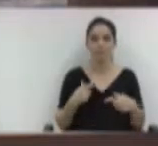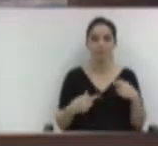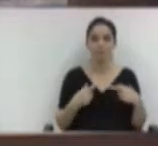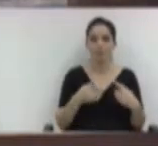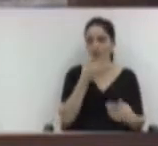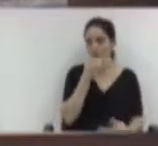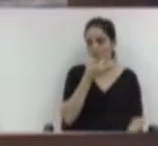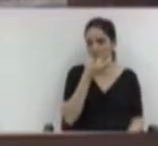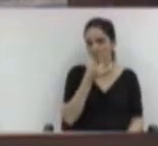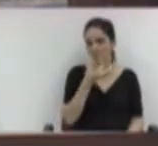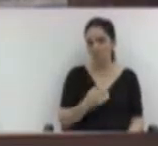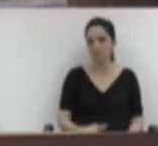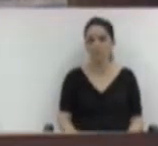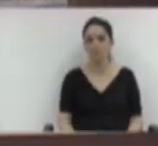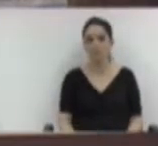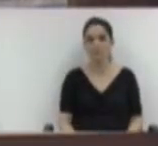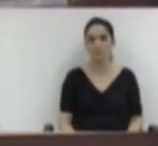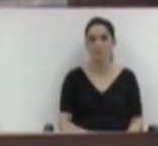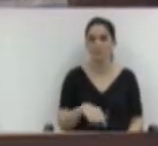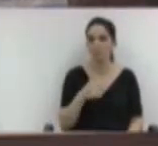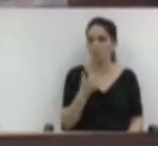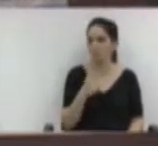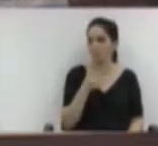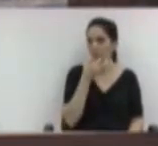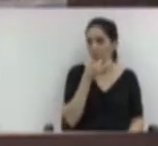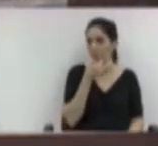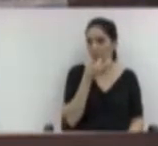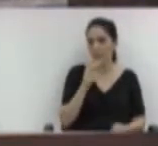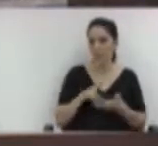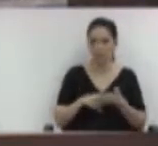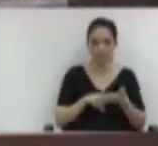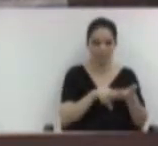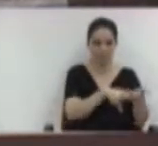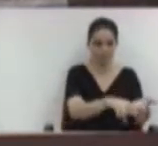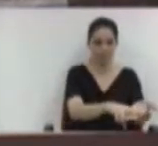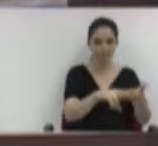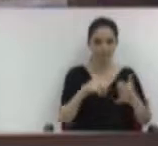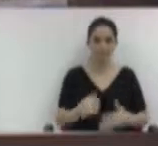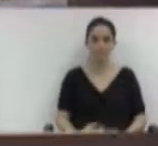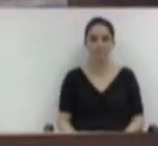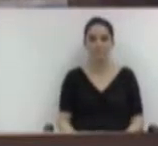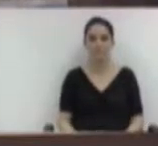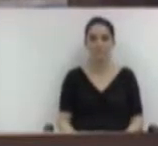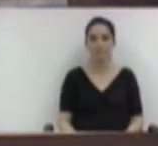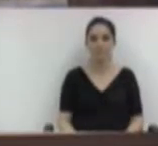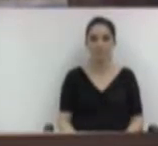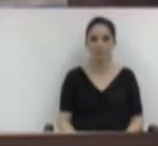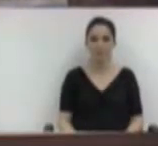em discussão. Não havendo quem queira, encaminhe-se ao Poder Executivo.